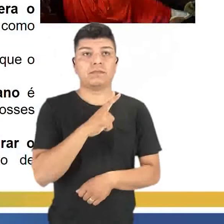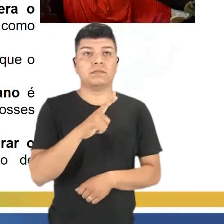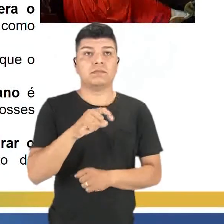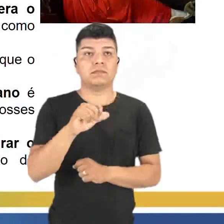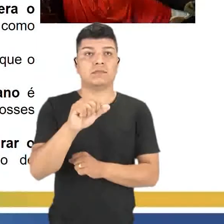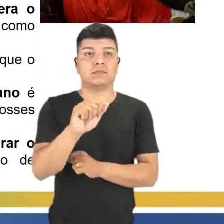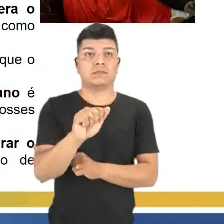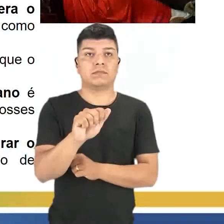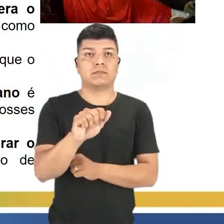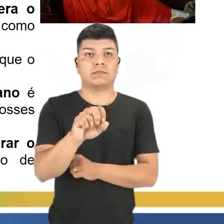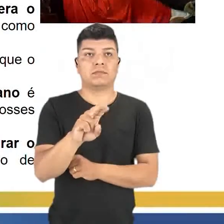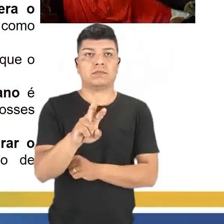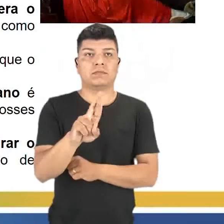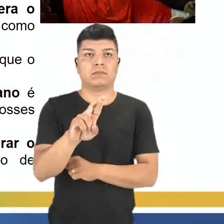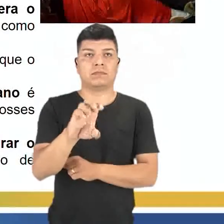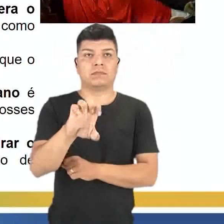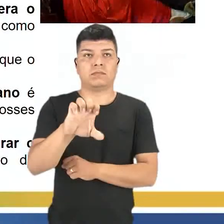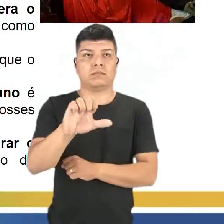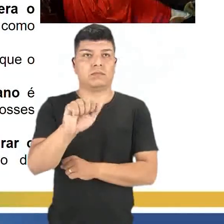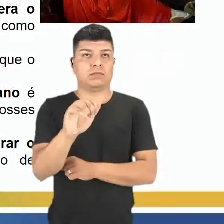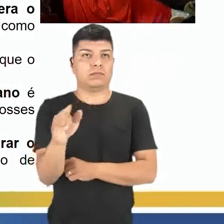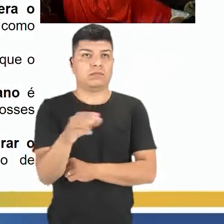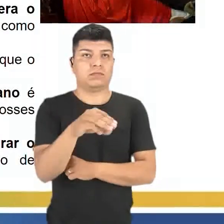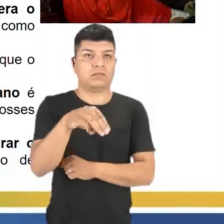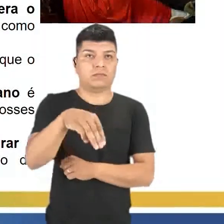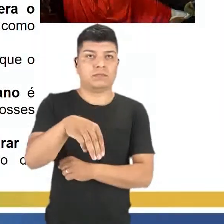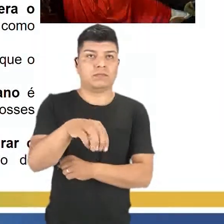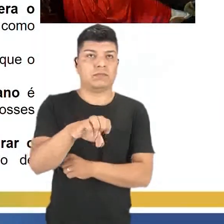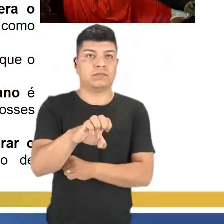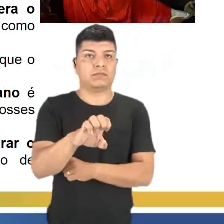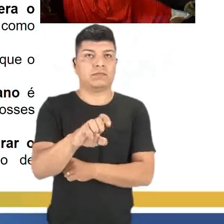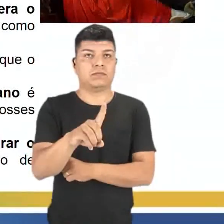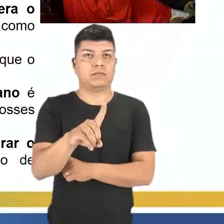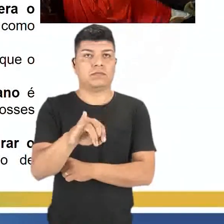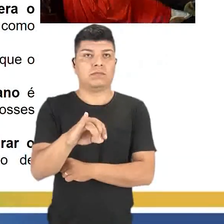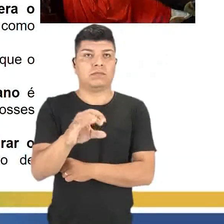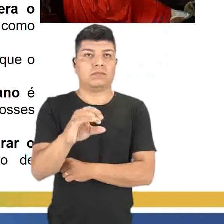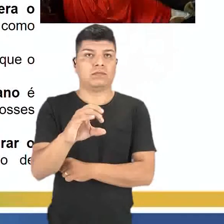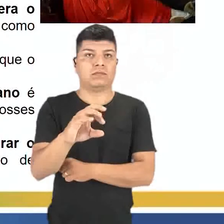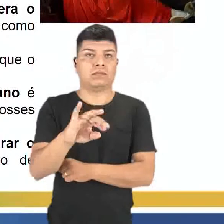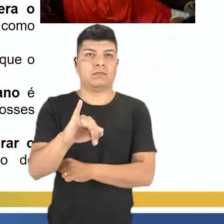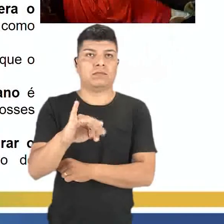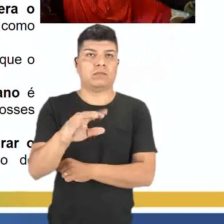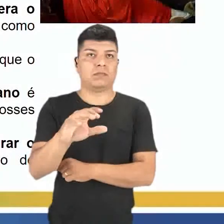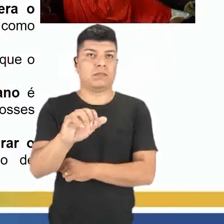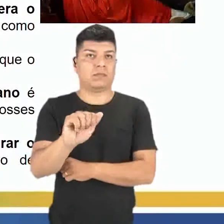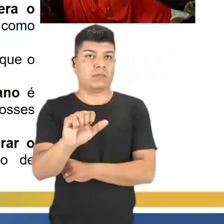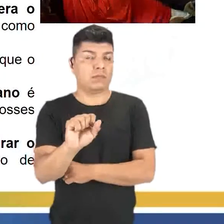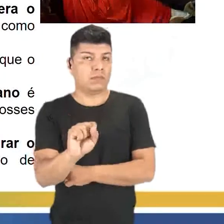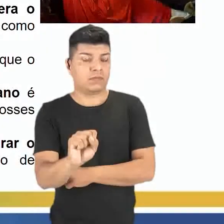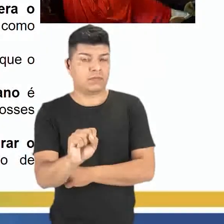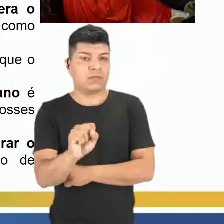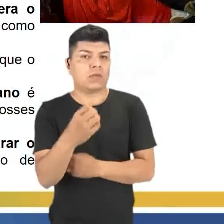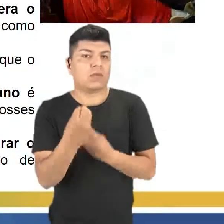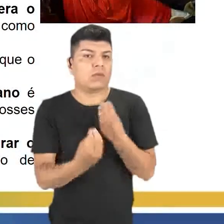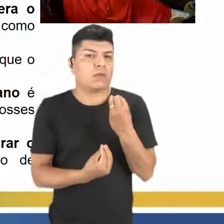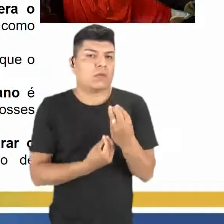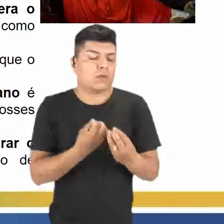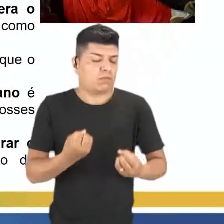áurea mediocritas. O que vem a ser esse eixo, essa maneira de se